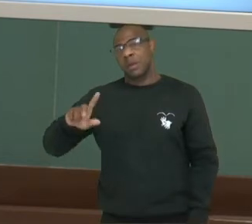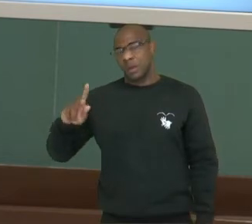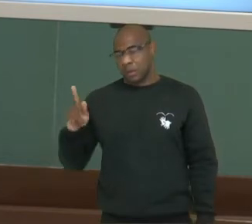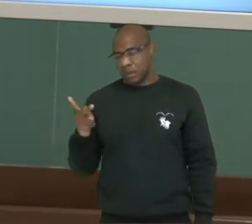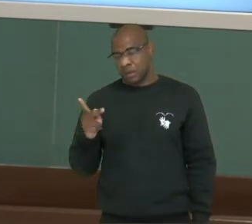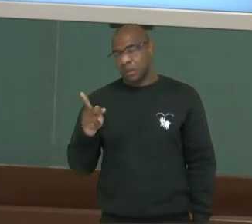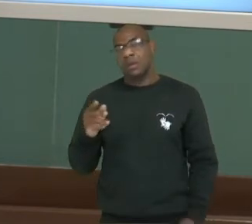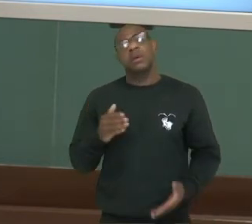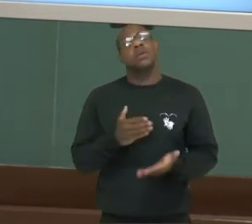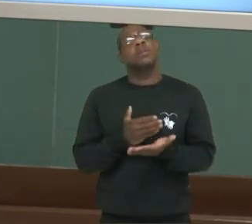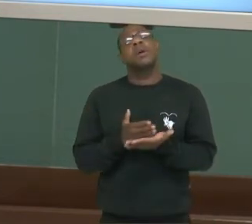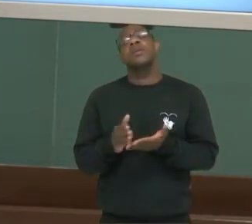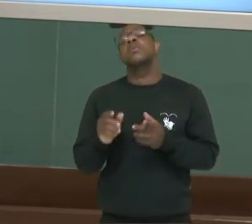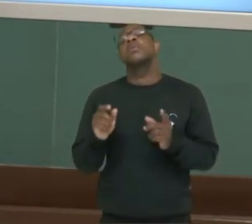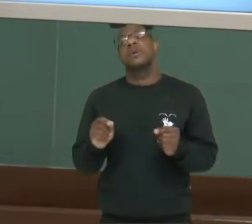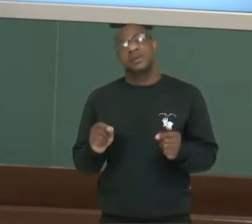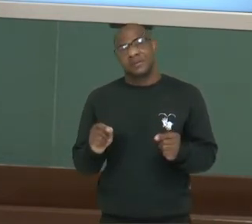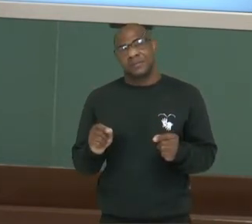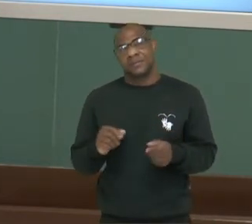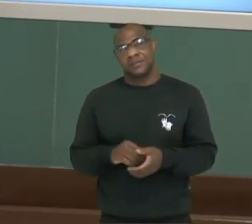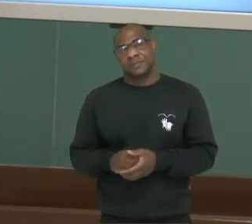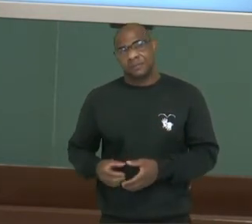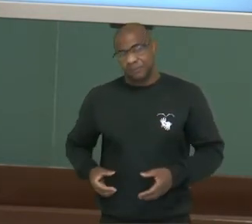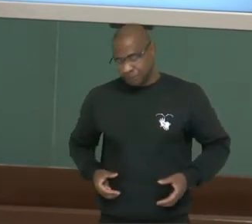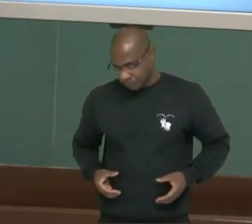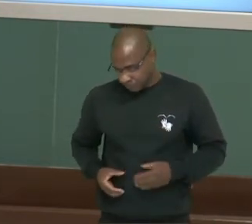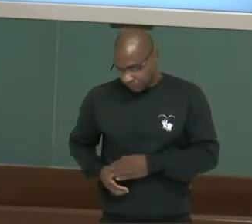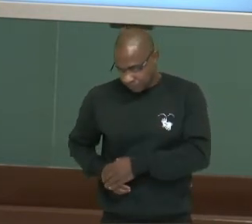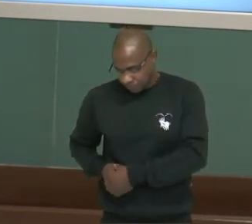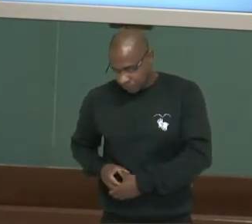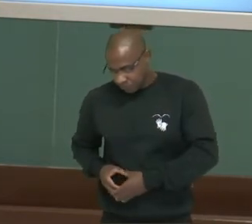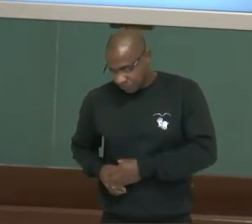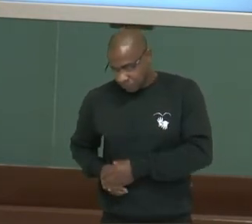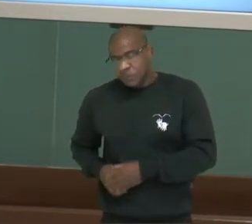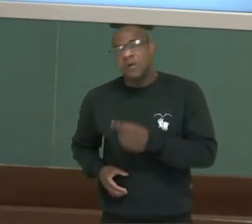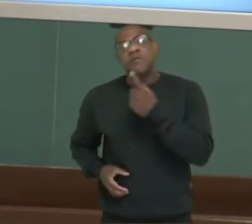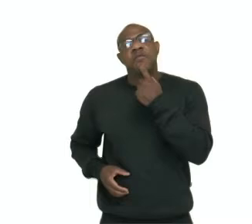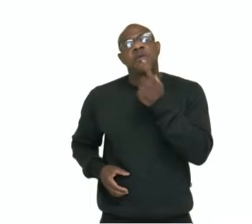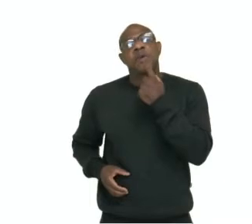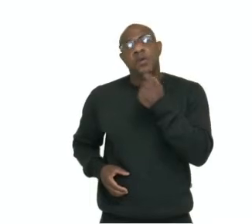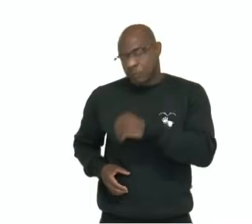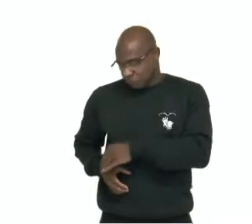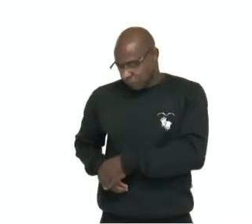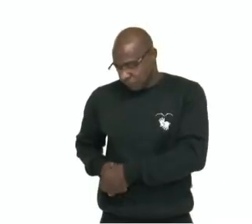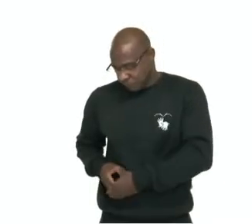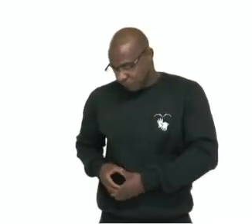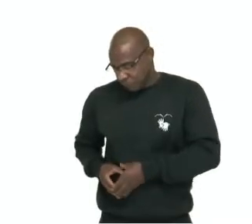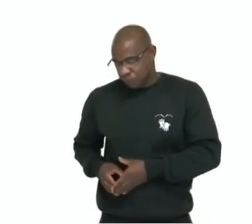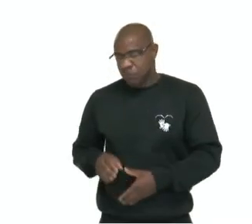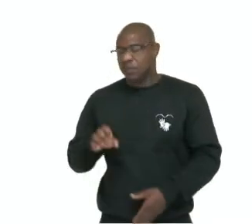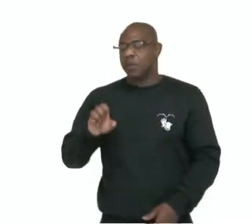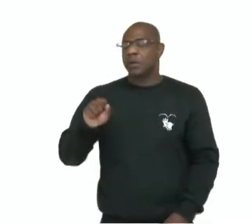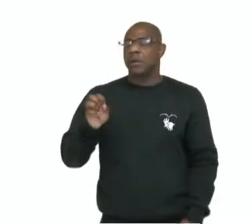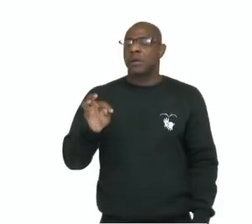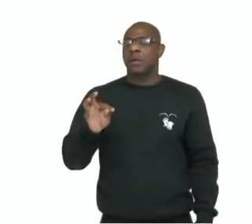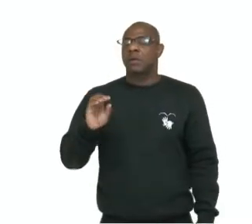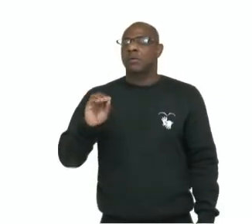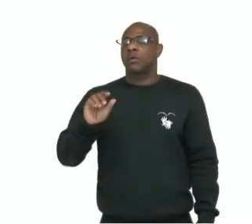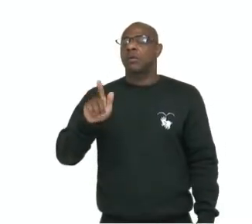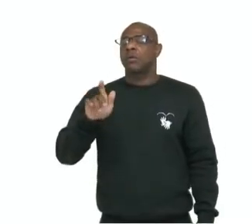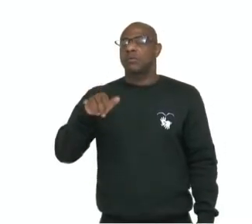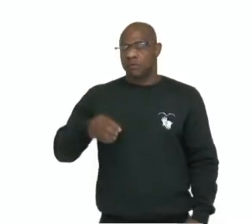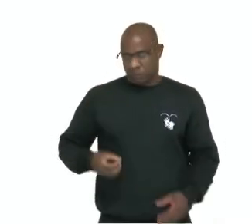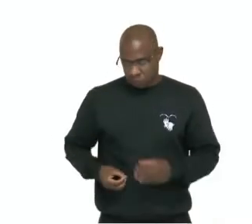que começa a ser liberado? O estrógeno se mantém constante, né, no resto dessa fase,